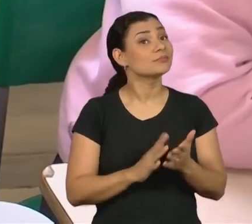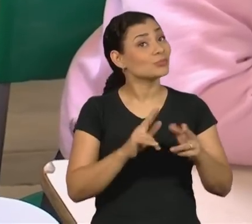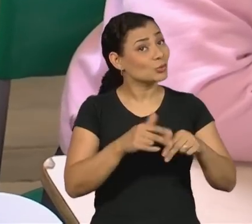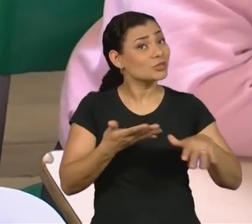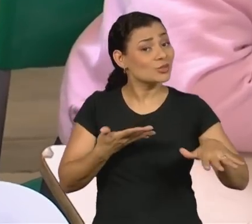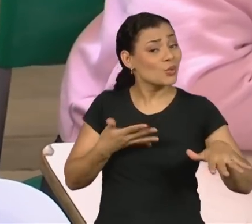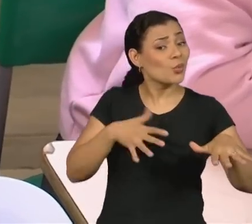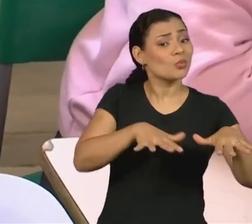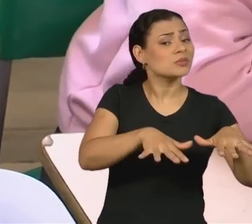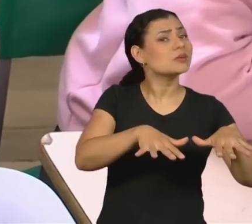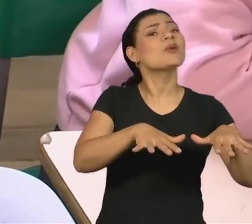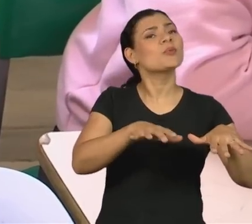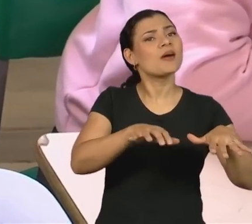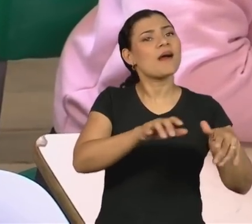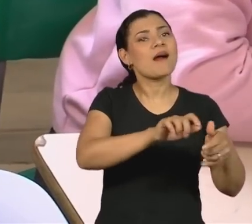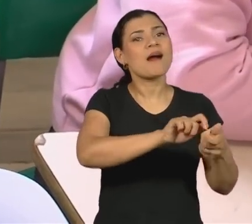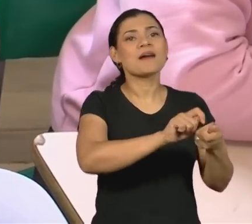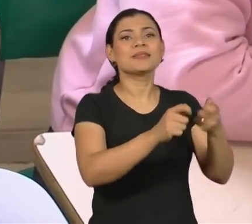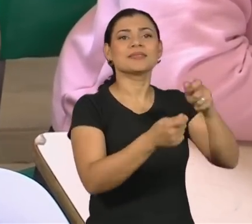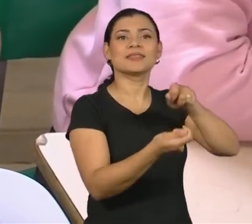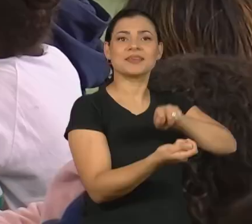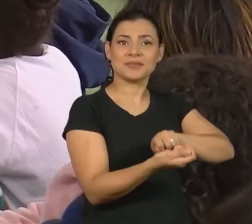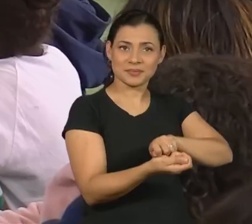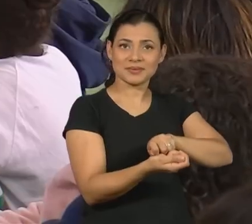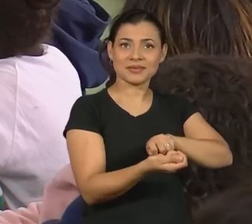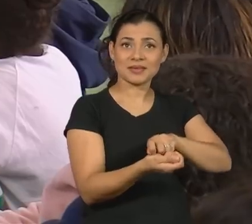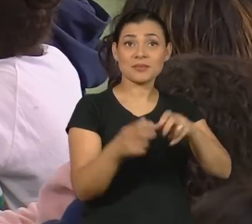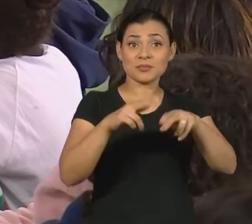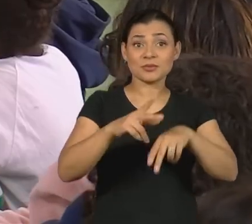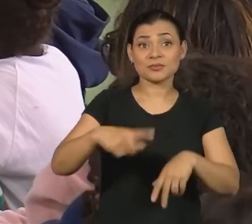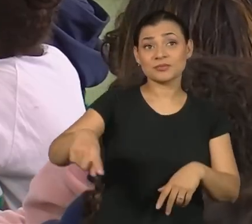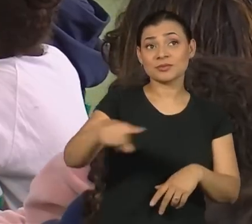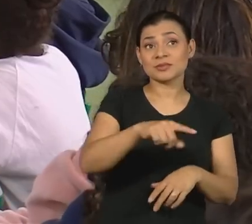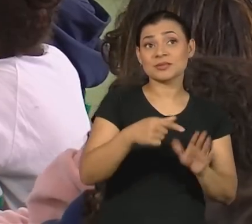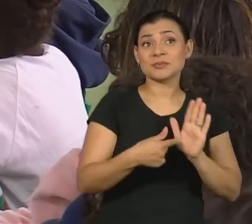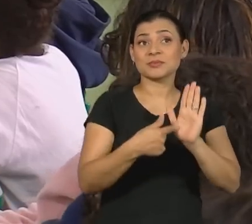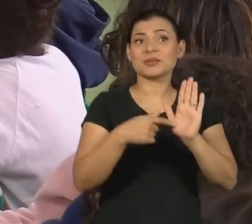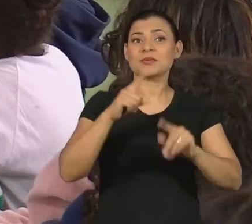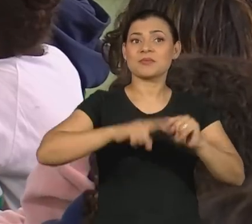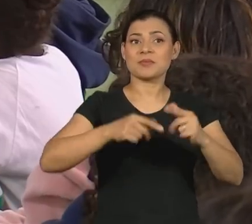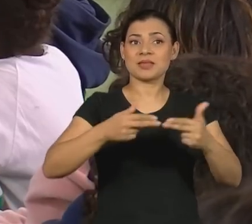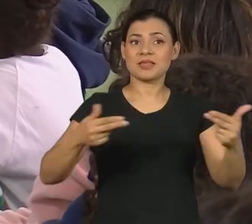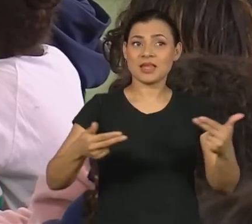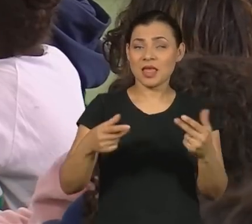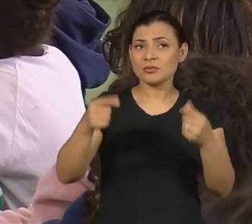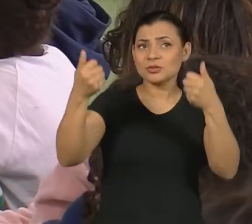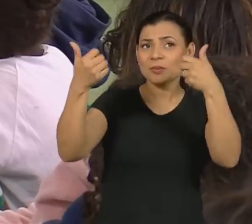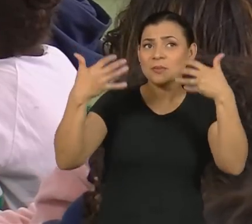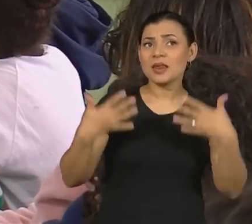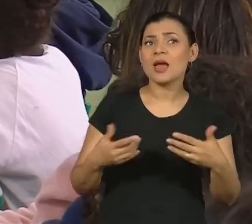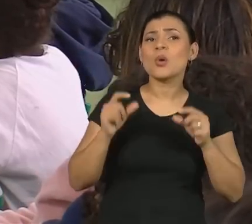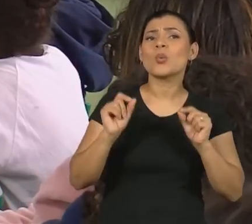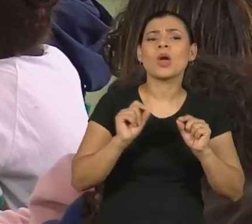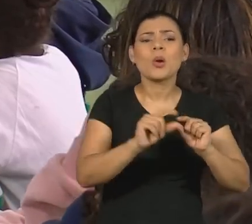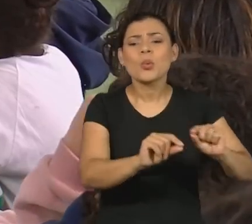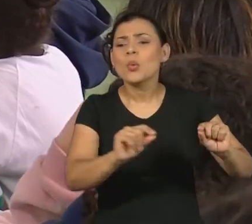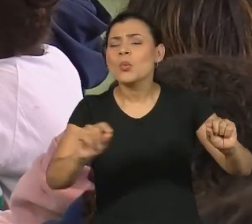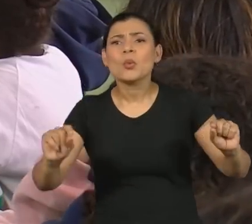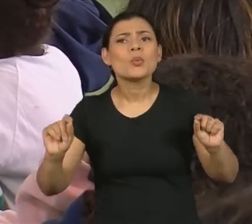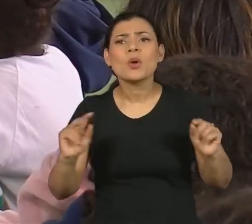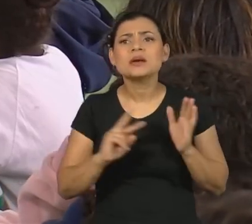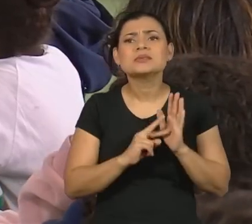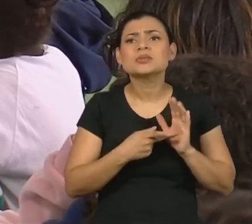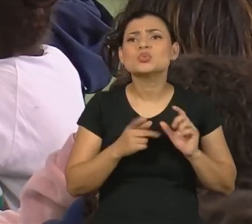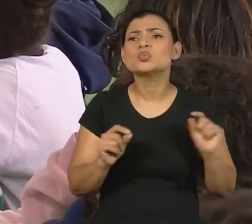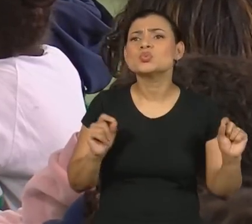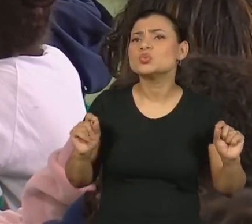Incluir também é adaptar. Então agora eu queria que você mostrasse um pouco desses materiais, me explicasse o que é o quê, para que